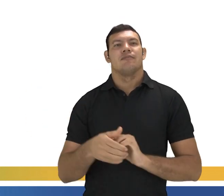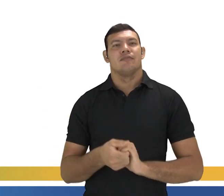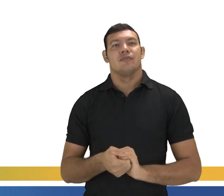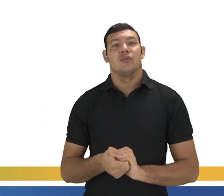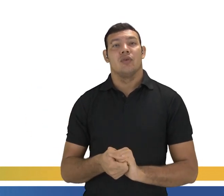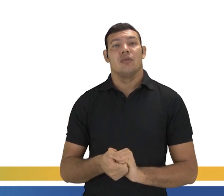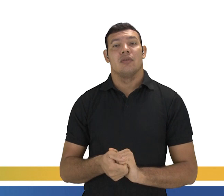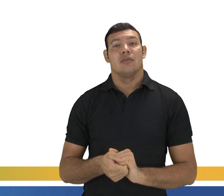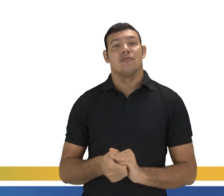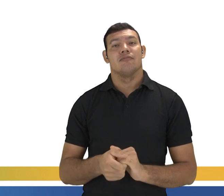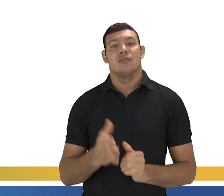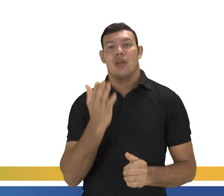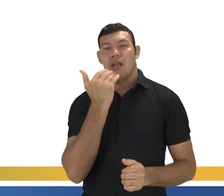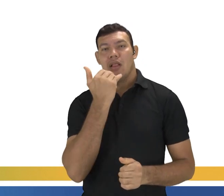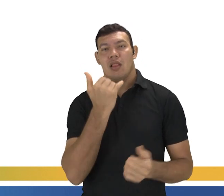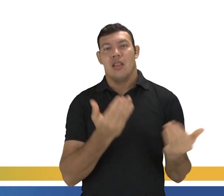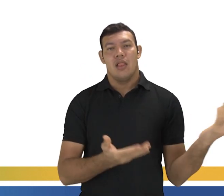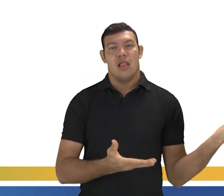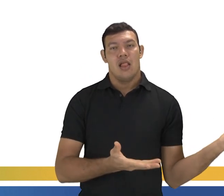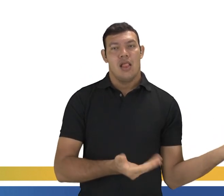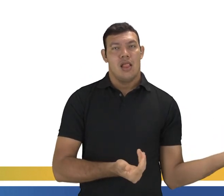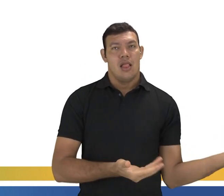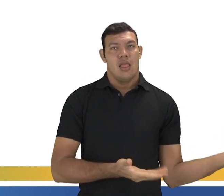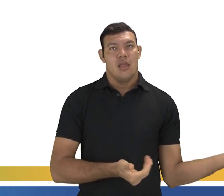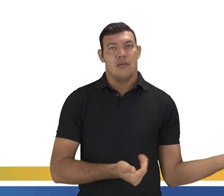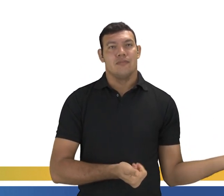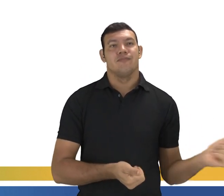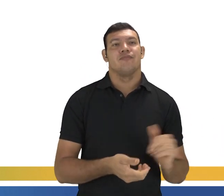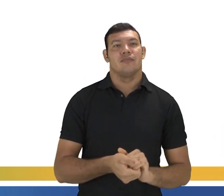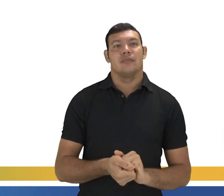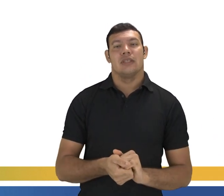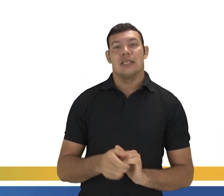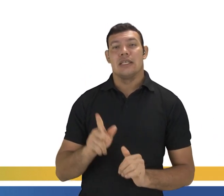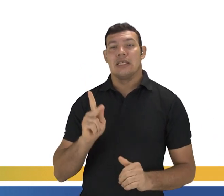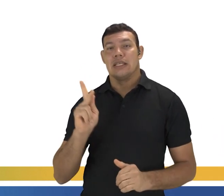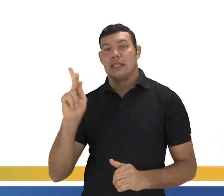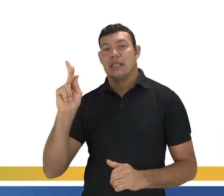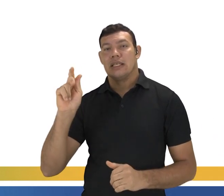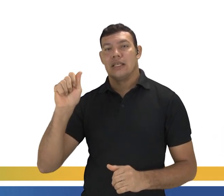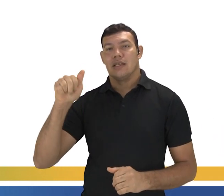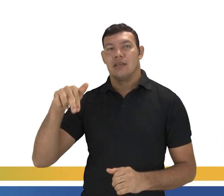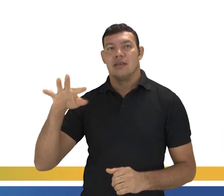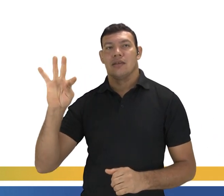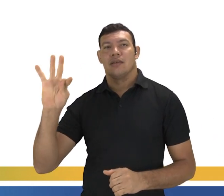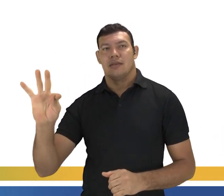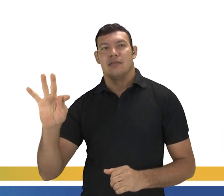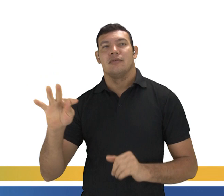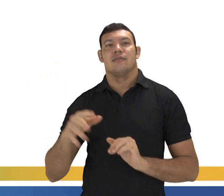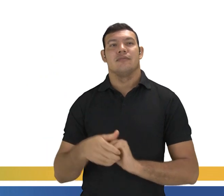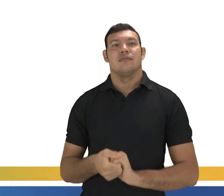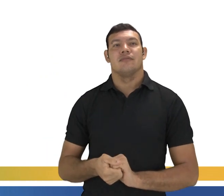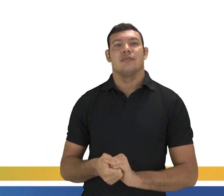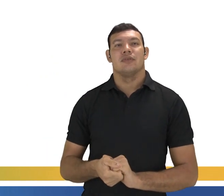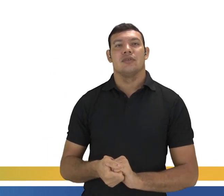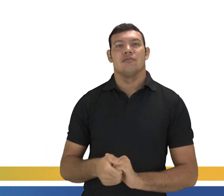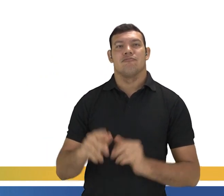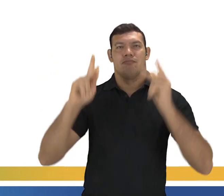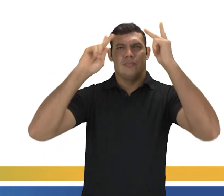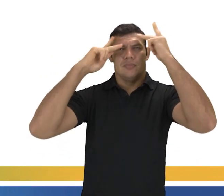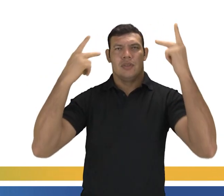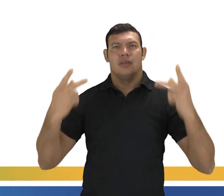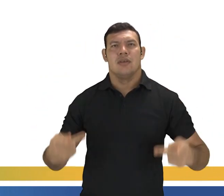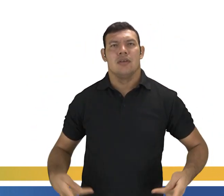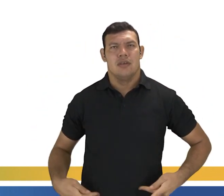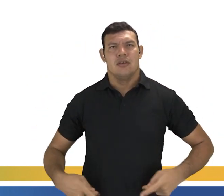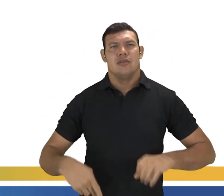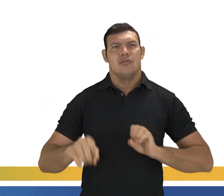aquilo que a educação faz dele. As escolas brasileiras, entretanto, negligenciam a saúde dos estudantes ao não instruí-los sobre